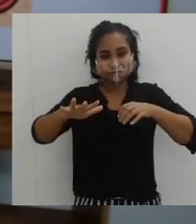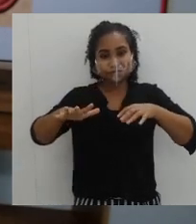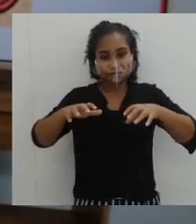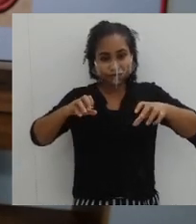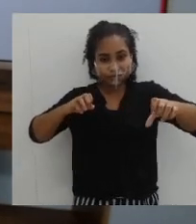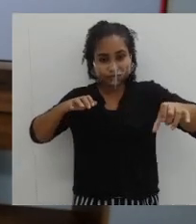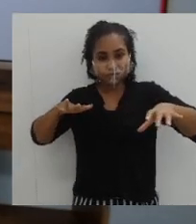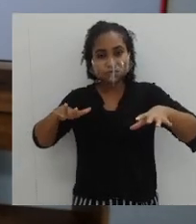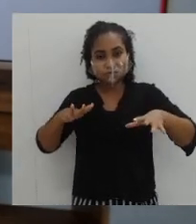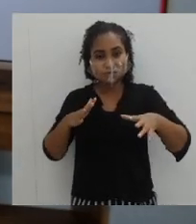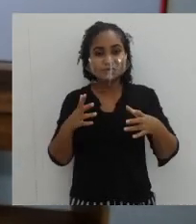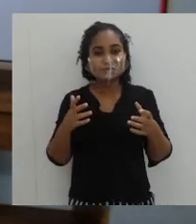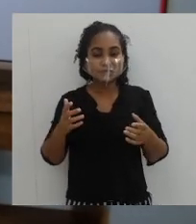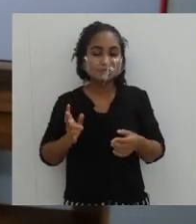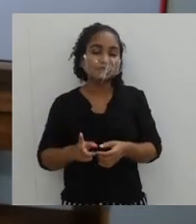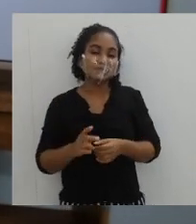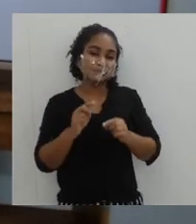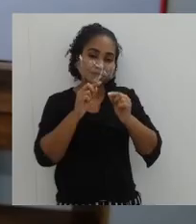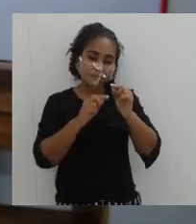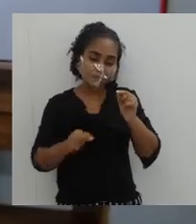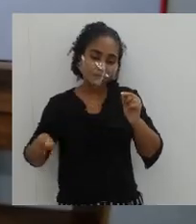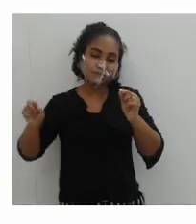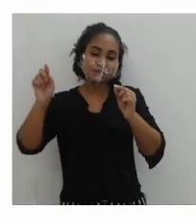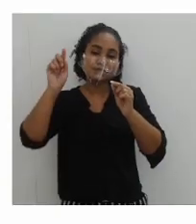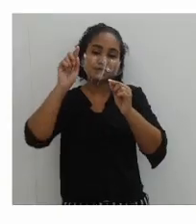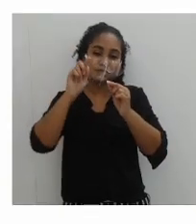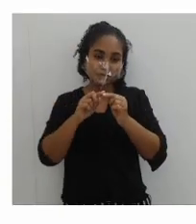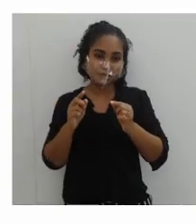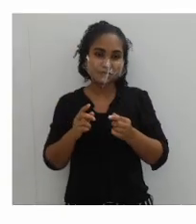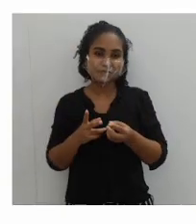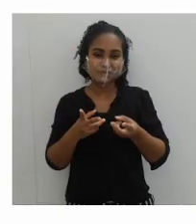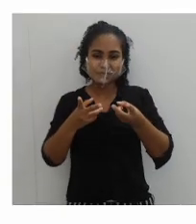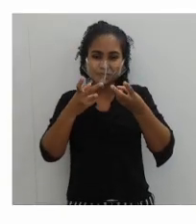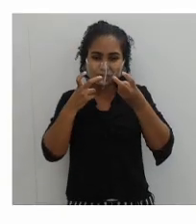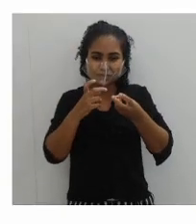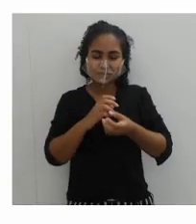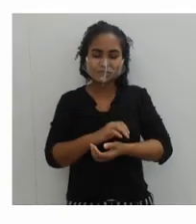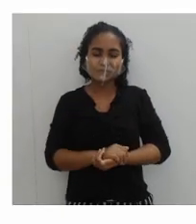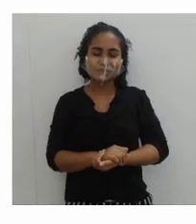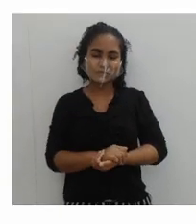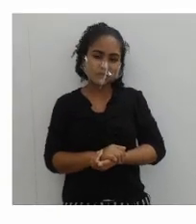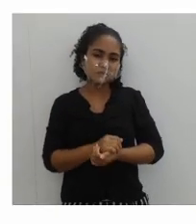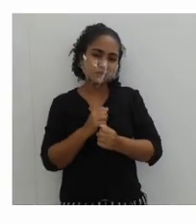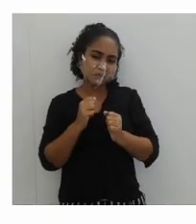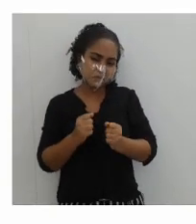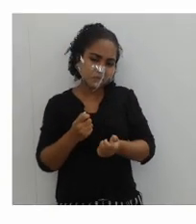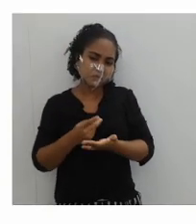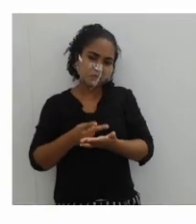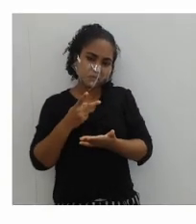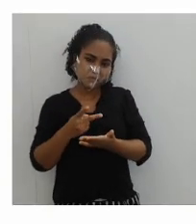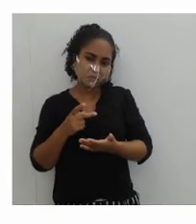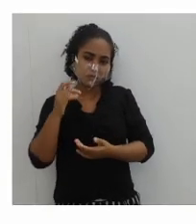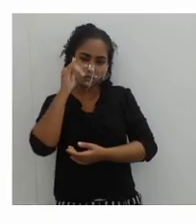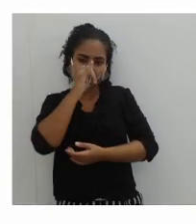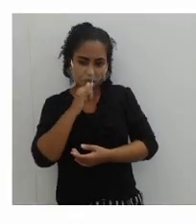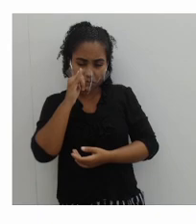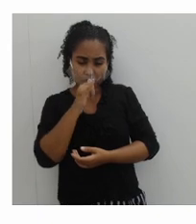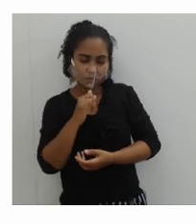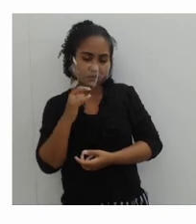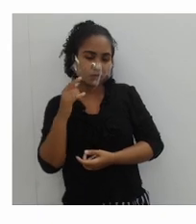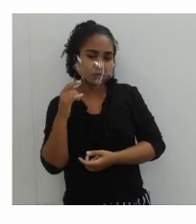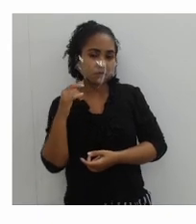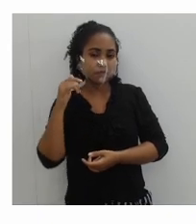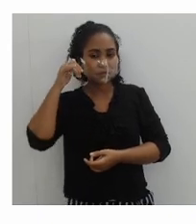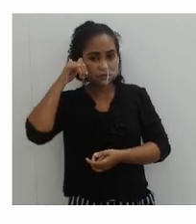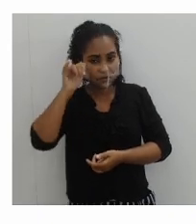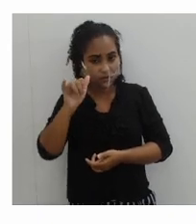e continua o ciclo. Dá uma olhadinha nesse ciclo aqui, tá? Que pode acontecer tanto no porco quanto